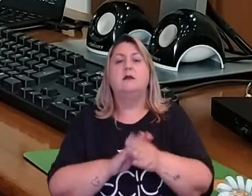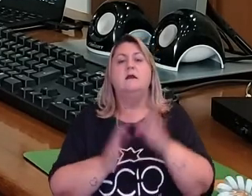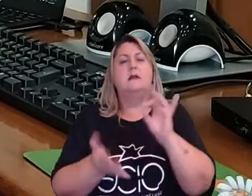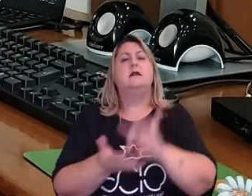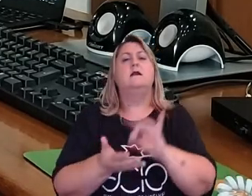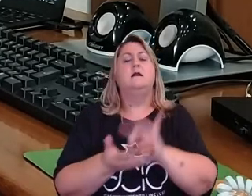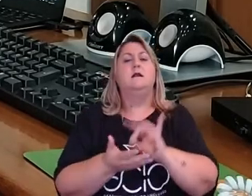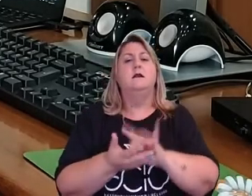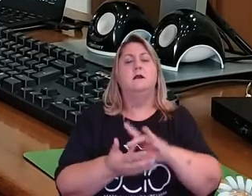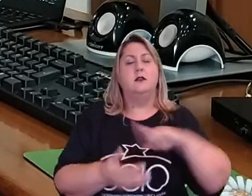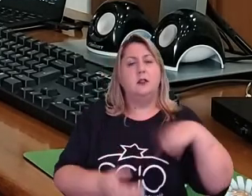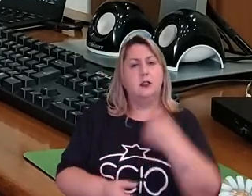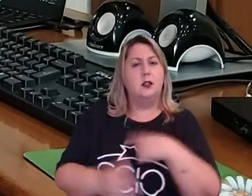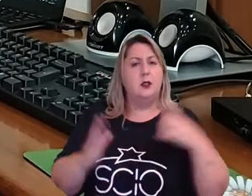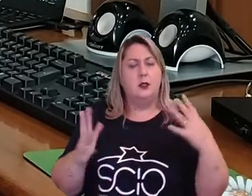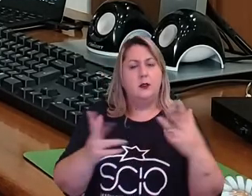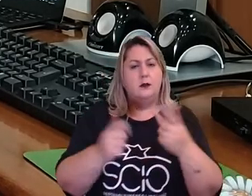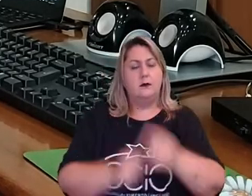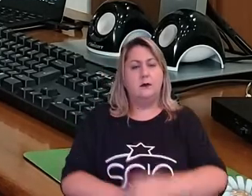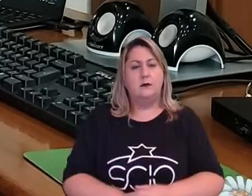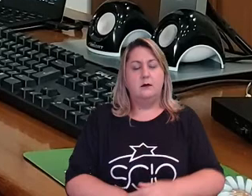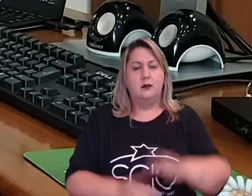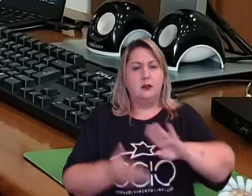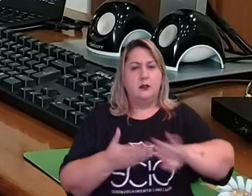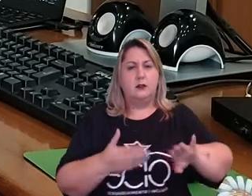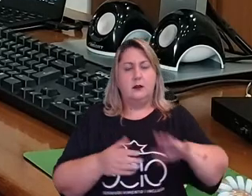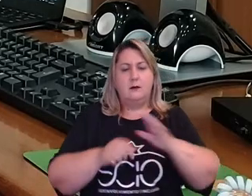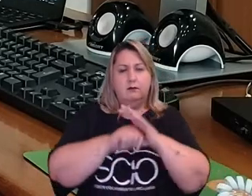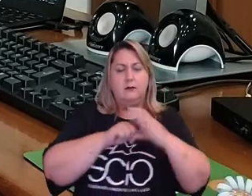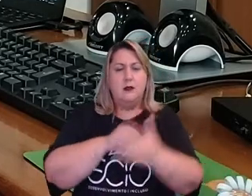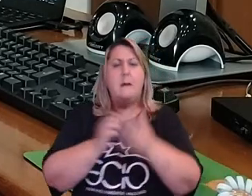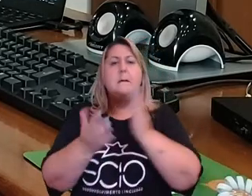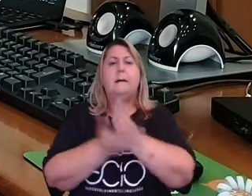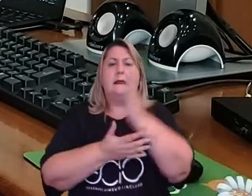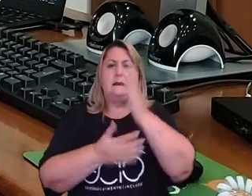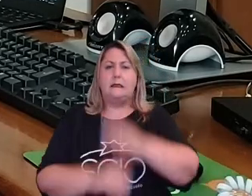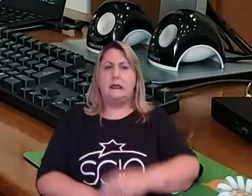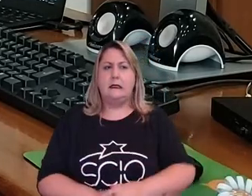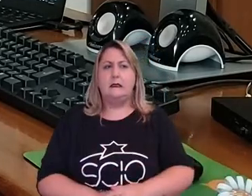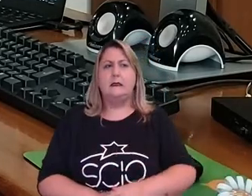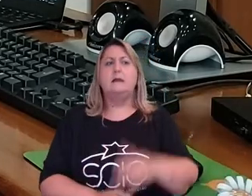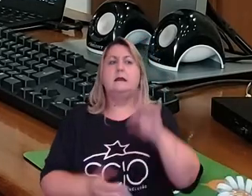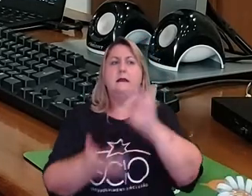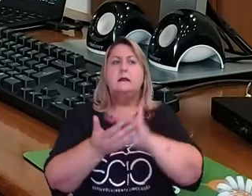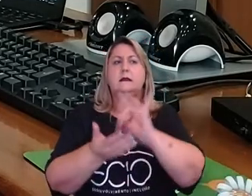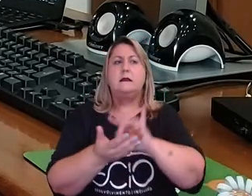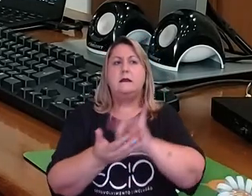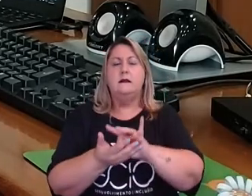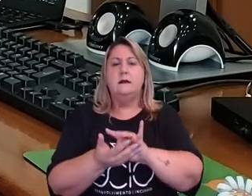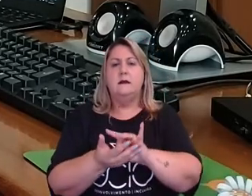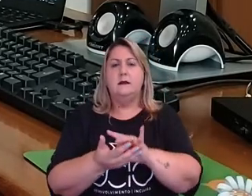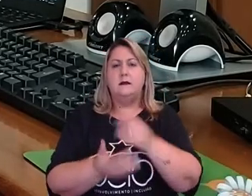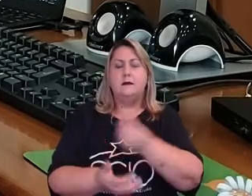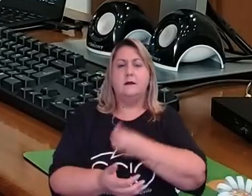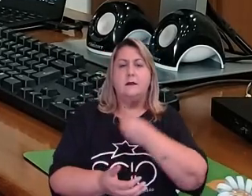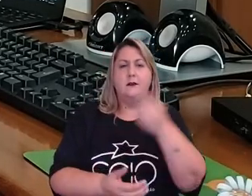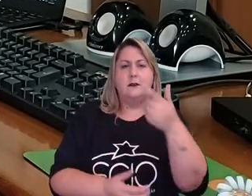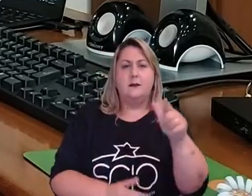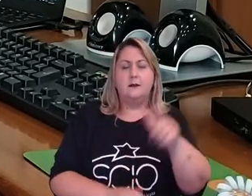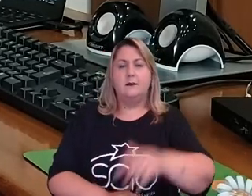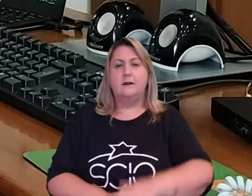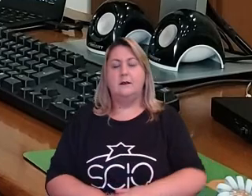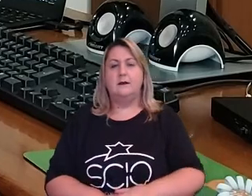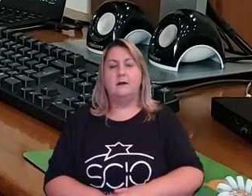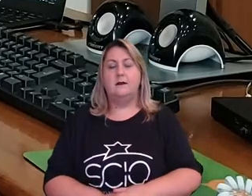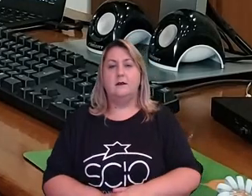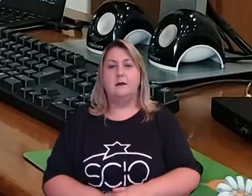aprenderam muito, todos nós aprendemos muito. E vamos tirar esse aprendizado. E vamos passar por essa e com certeza nós seremos seres humanos melhores. Se a gente olhar bem os aprendizados nossos,